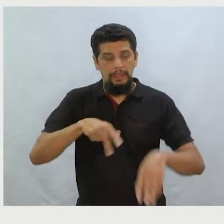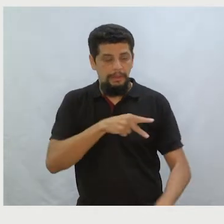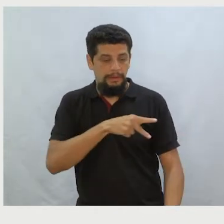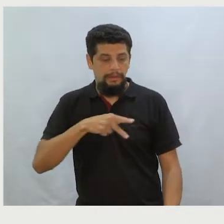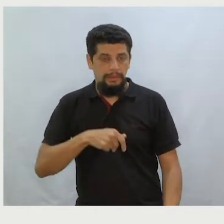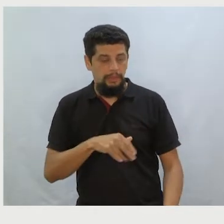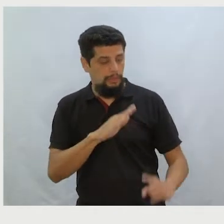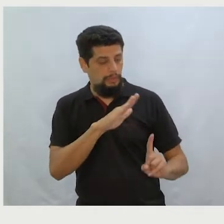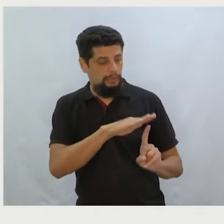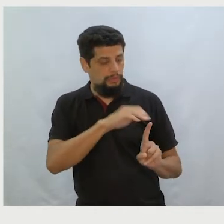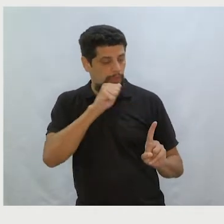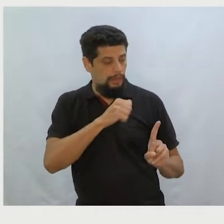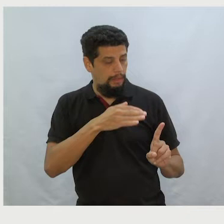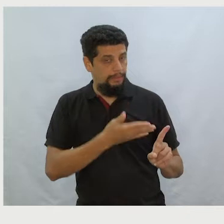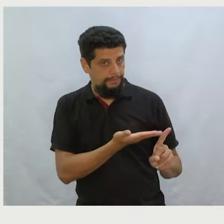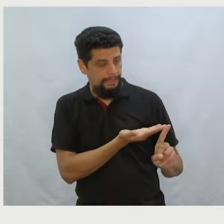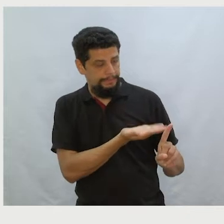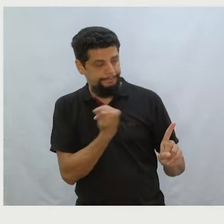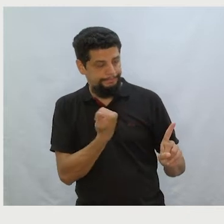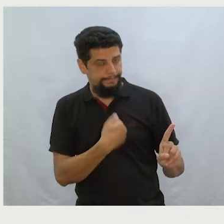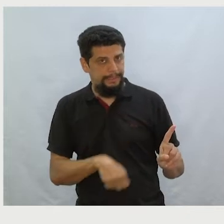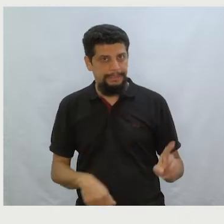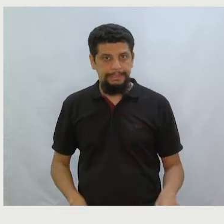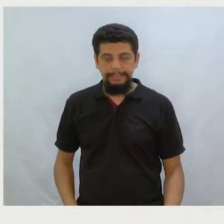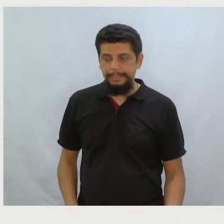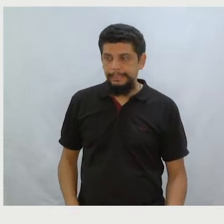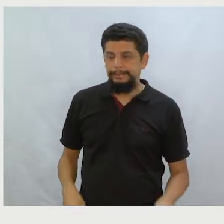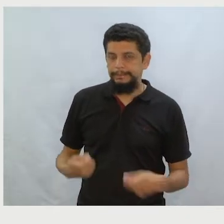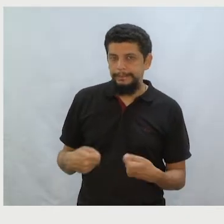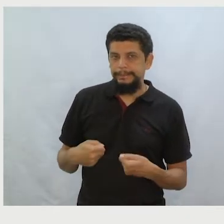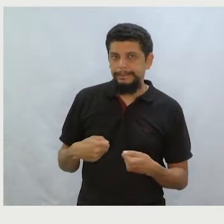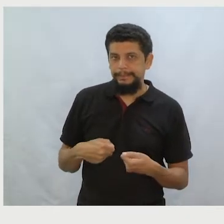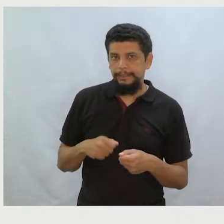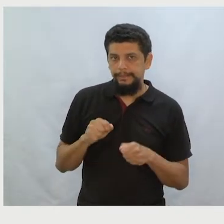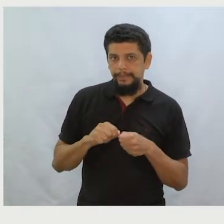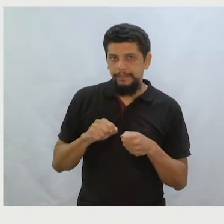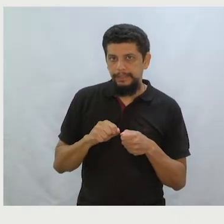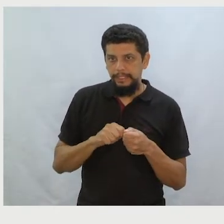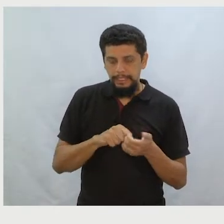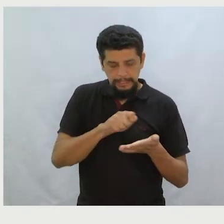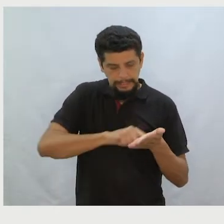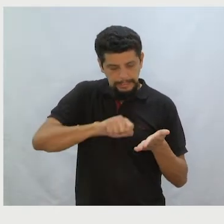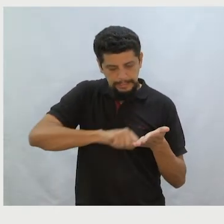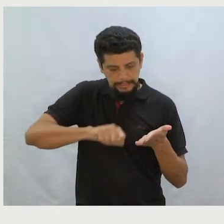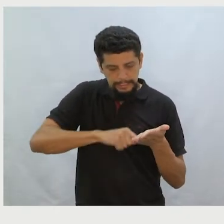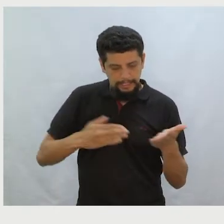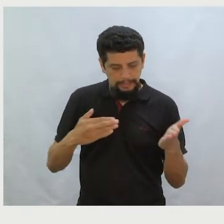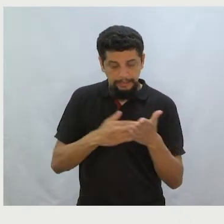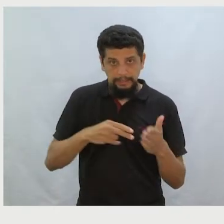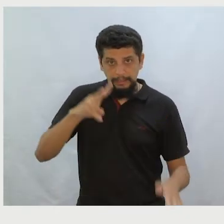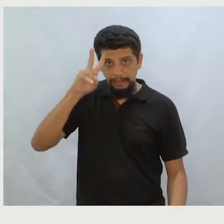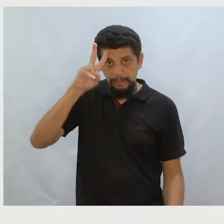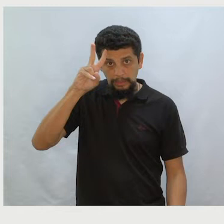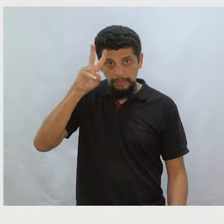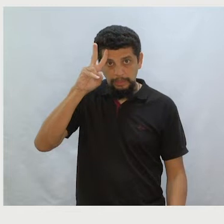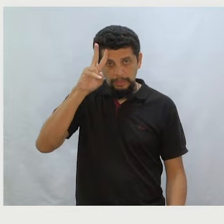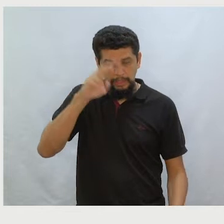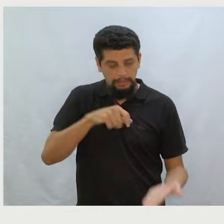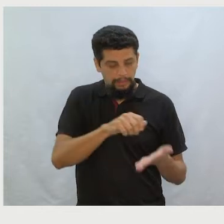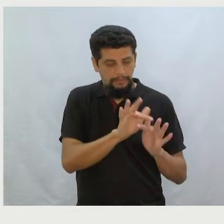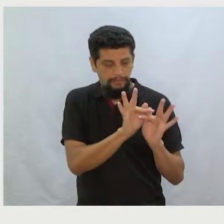a professora me chamou na mesa dela eu tinha que fazer de lição para segunda-feira a análise